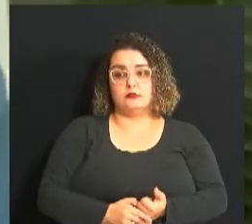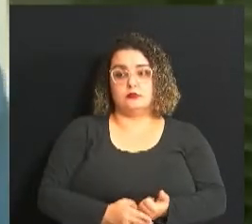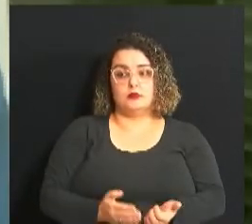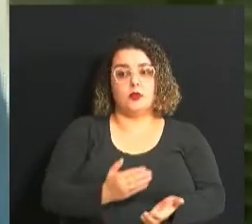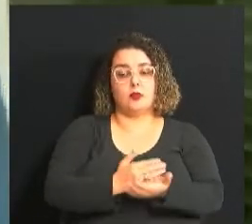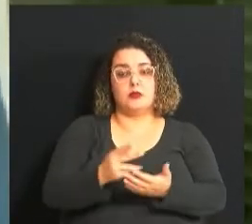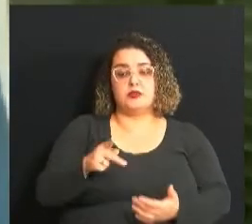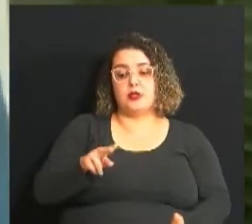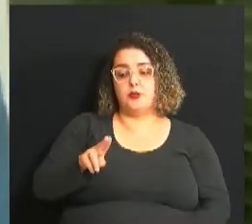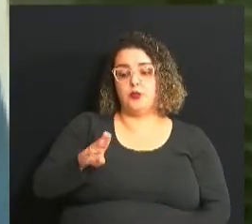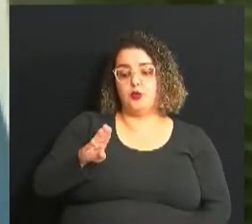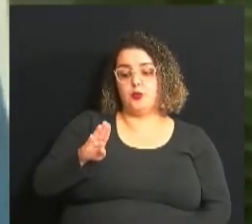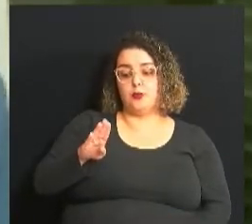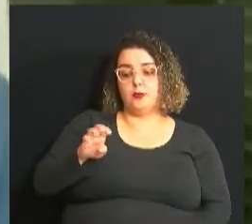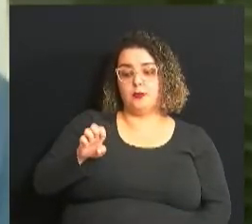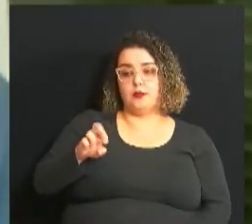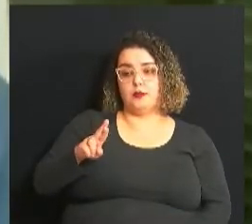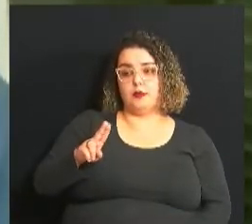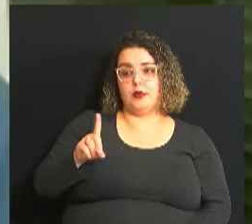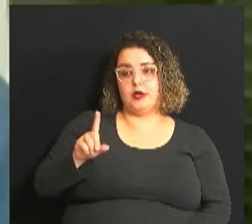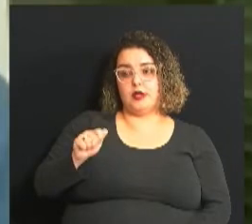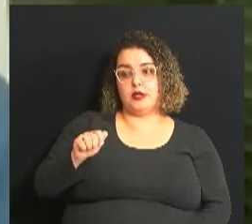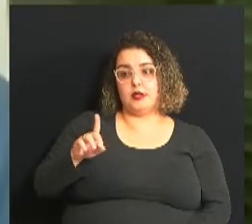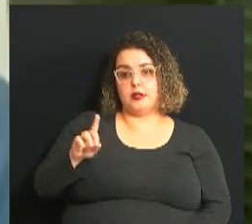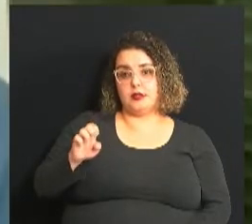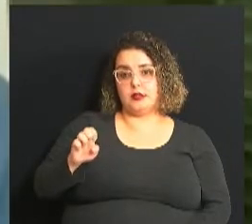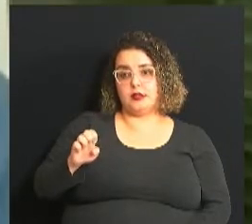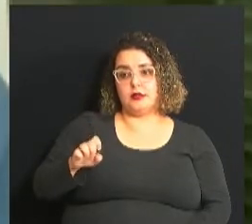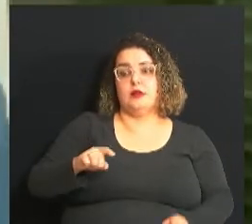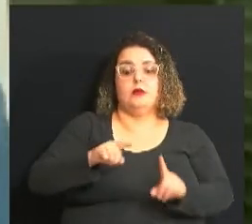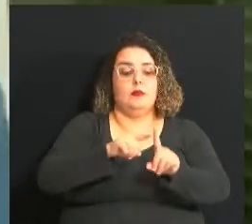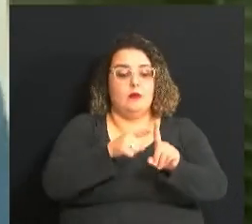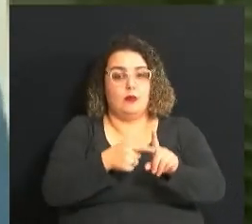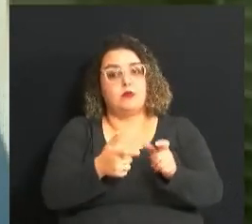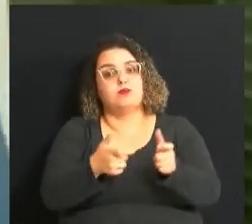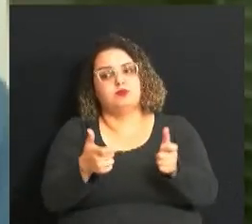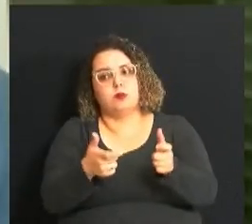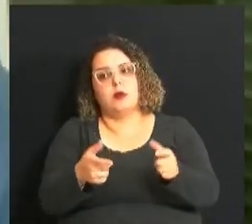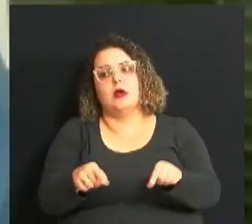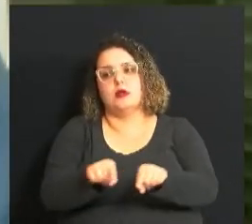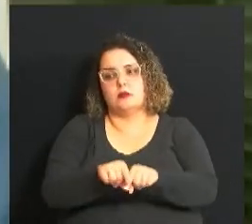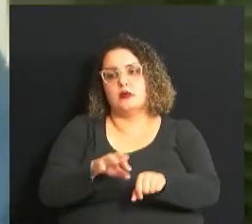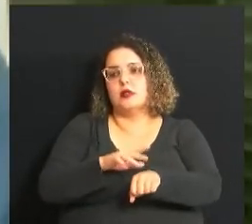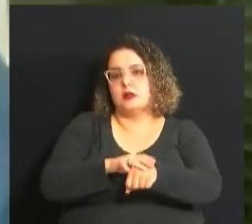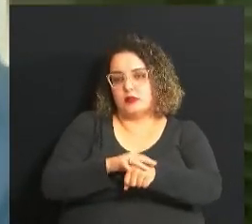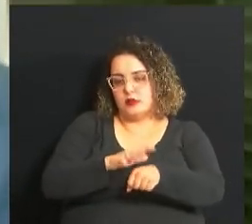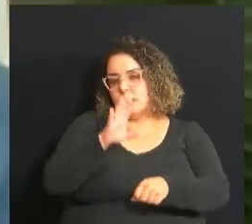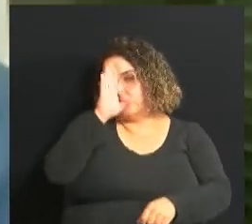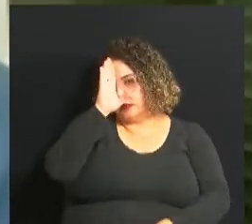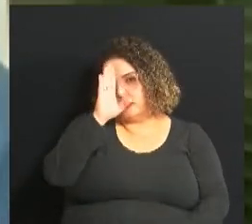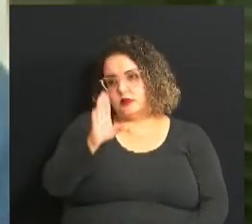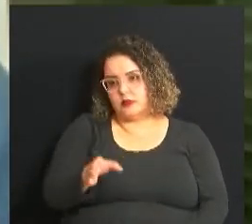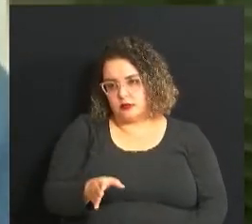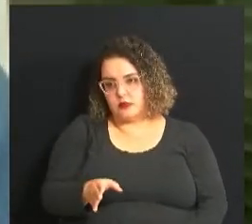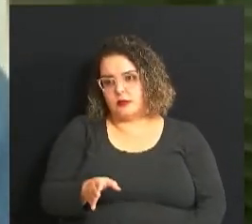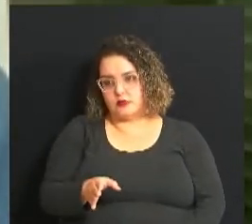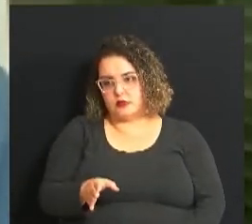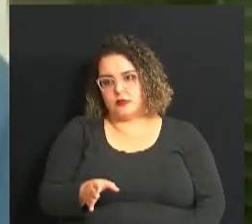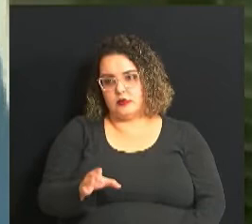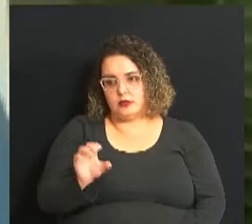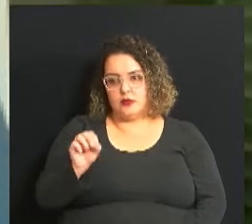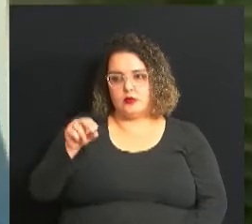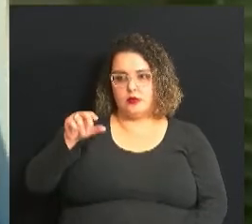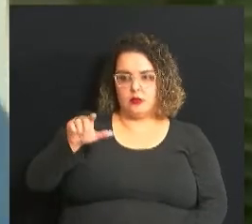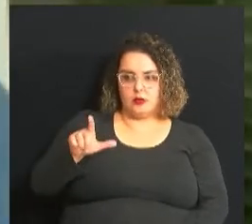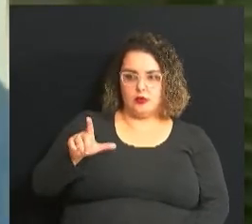risco de gravidez indesejada é grande e também o risco dessas doenças, e principalmente a condilomatose. Então, eu acho